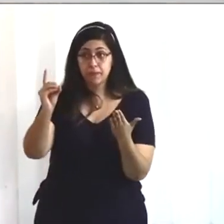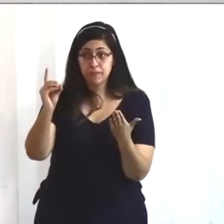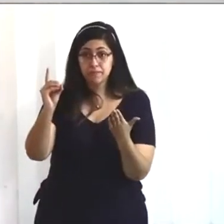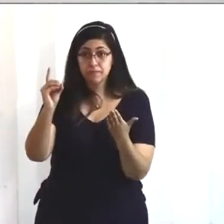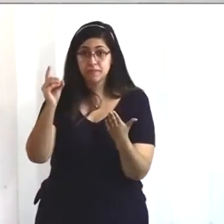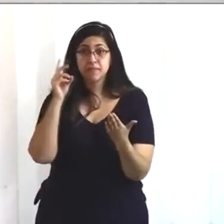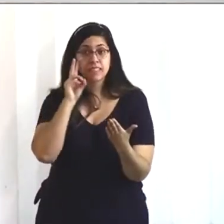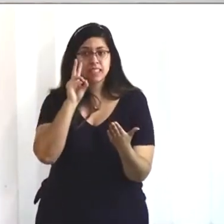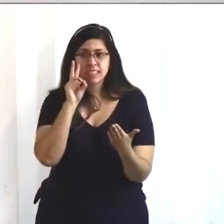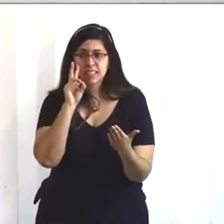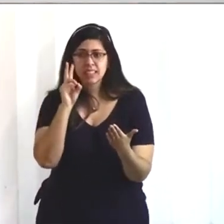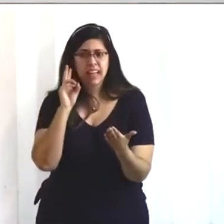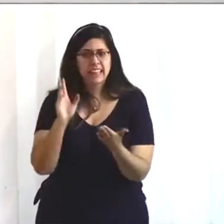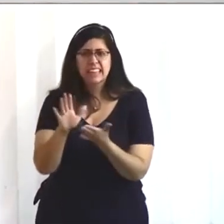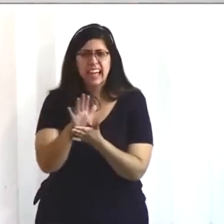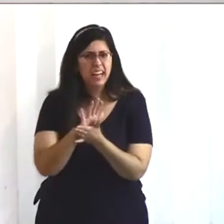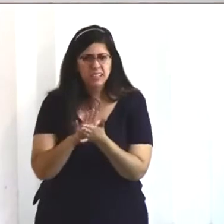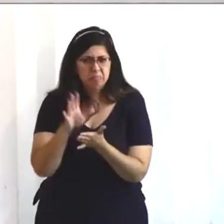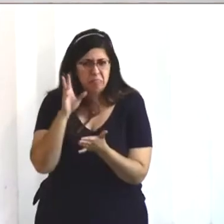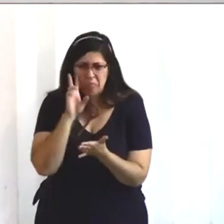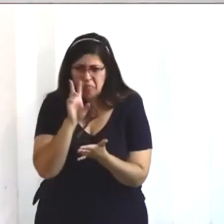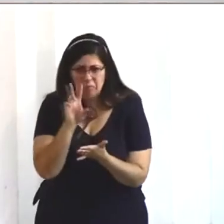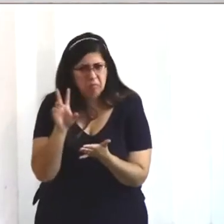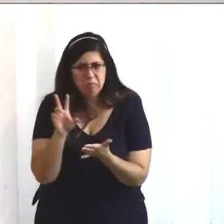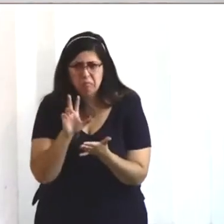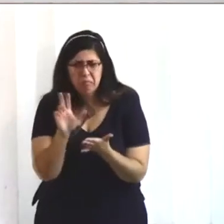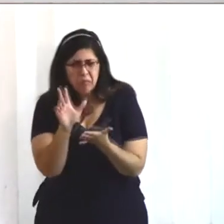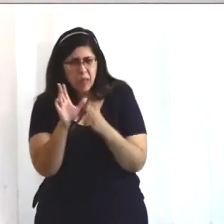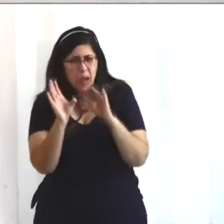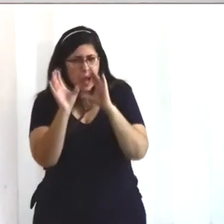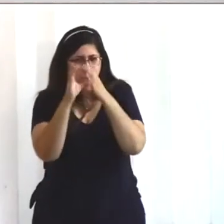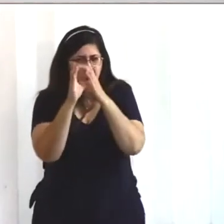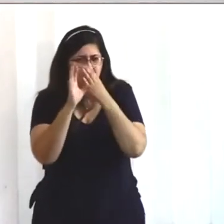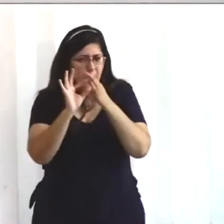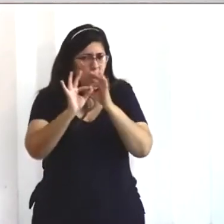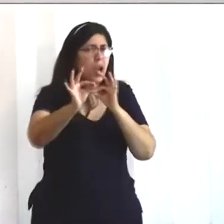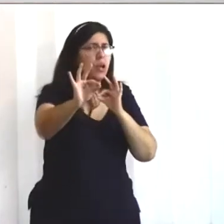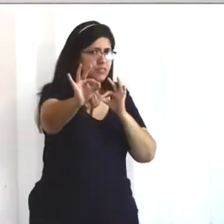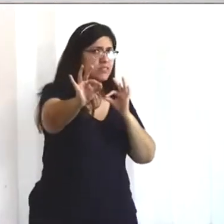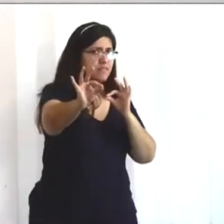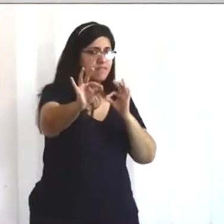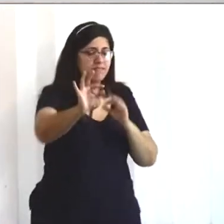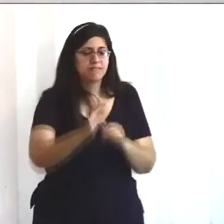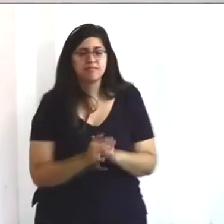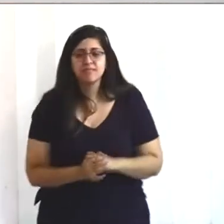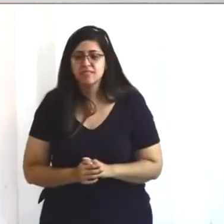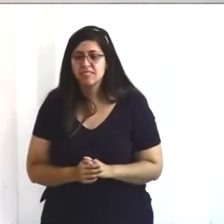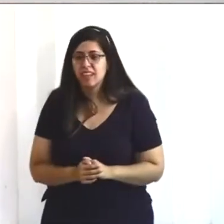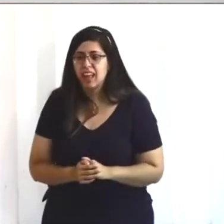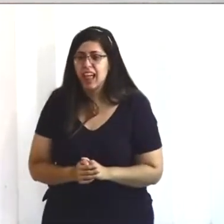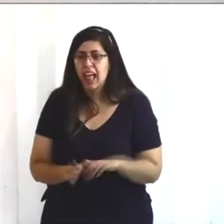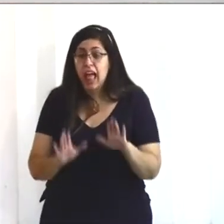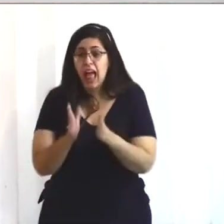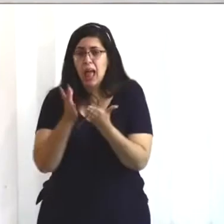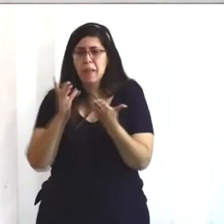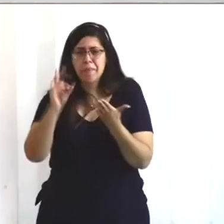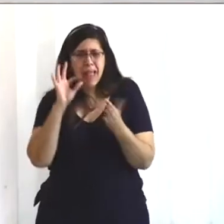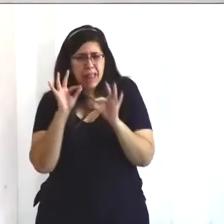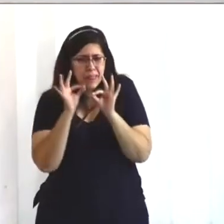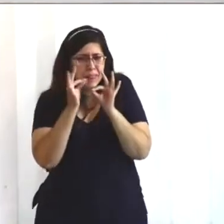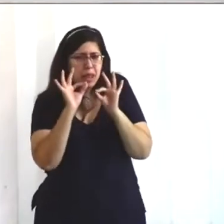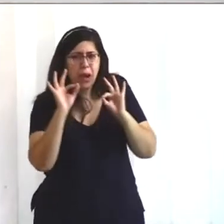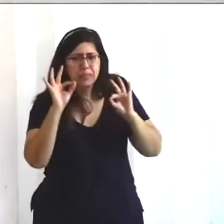consegue ver nada nela, né? Está desfocada. Uma Bíblia desfocada, uma Bíblia que está ali, mas